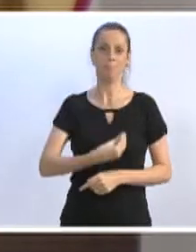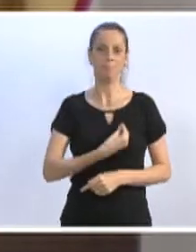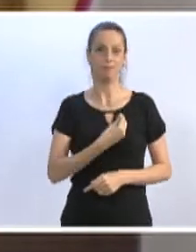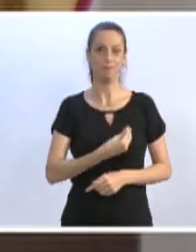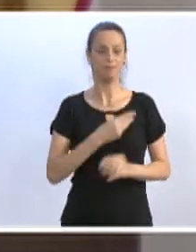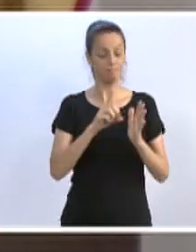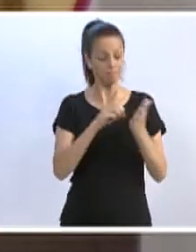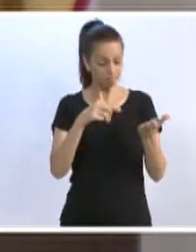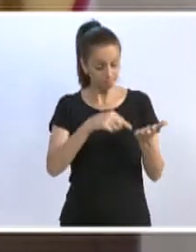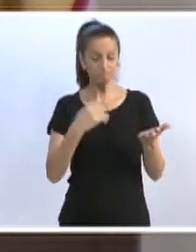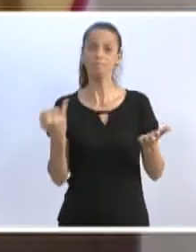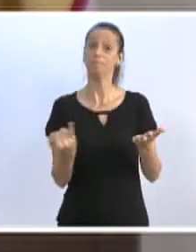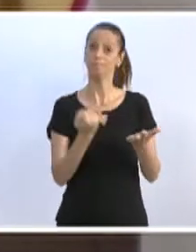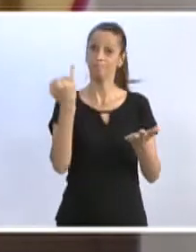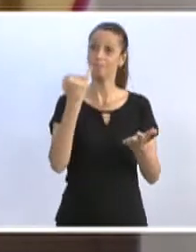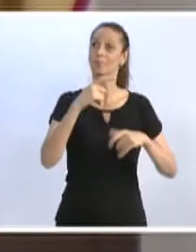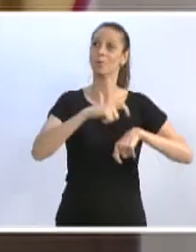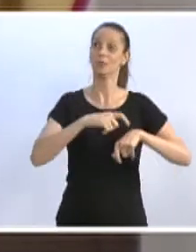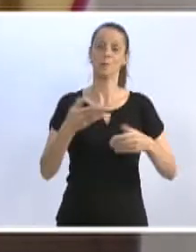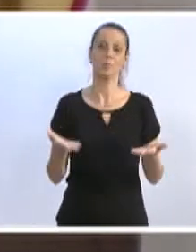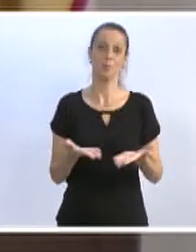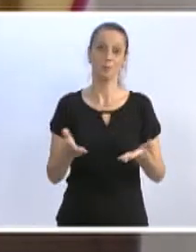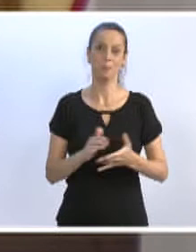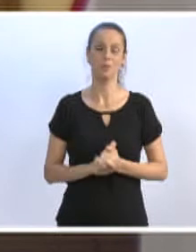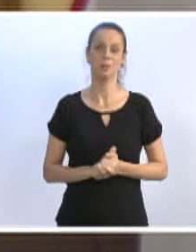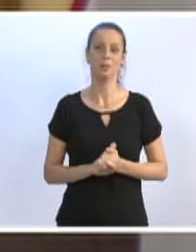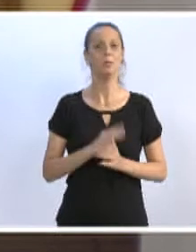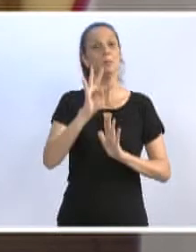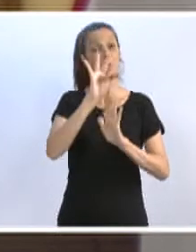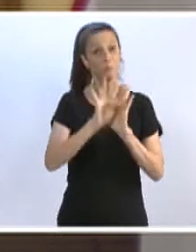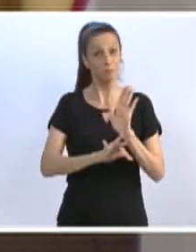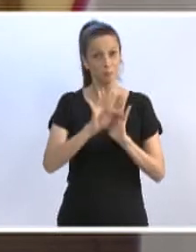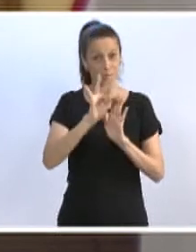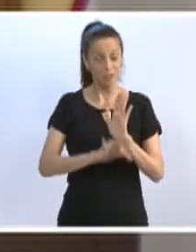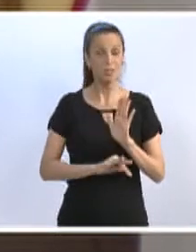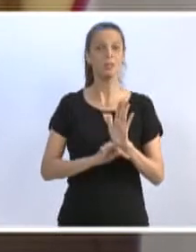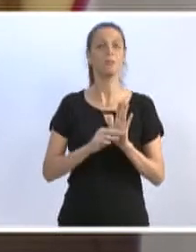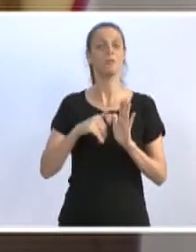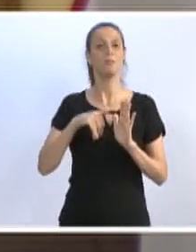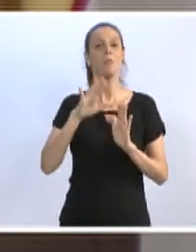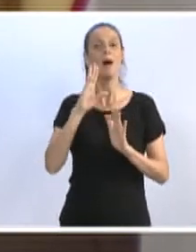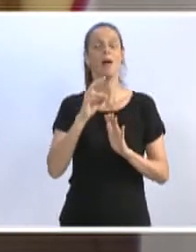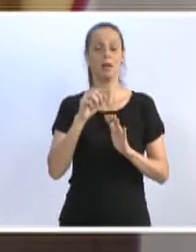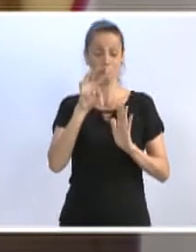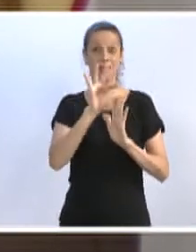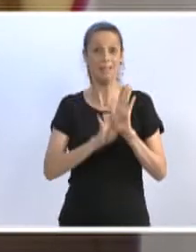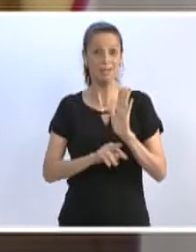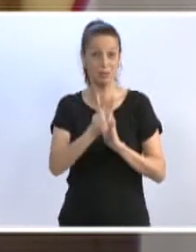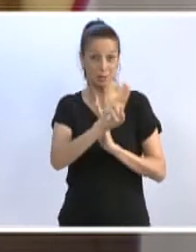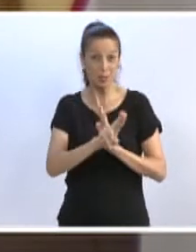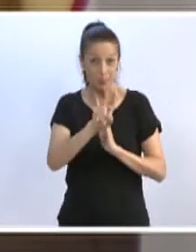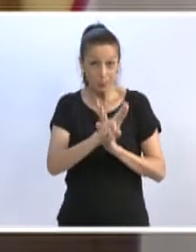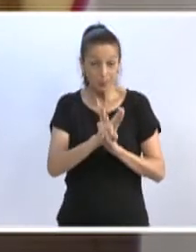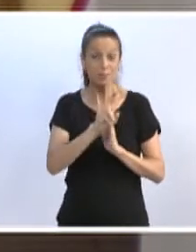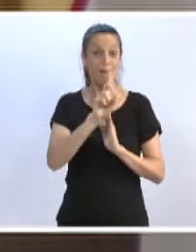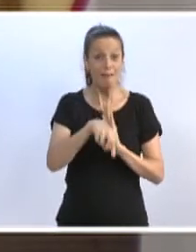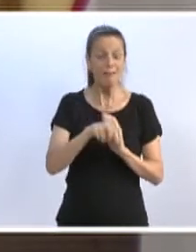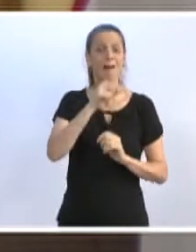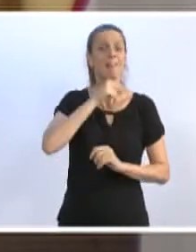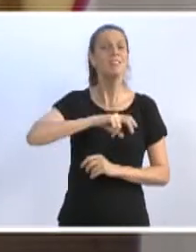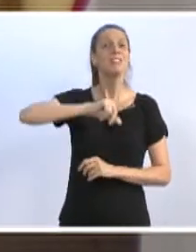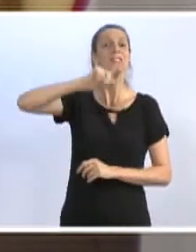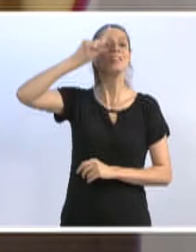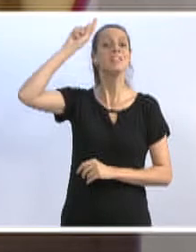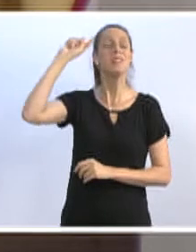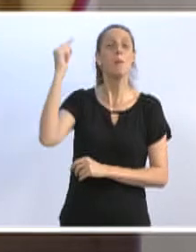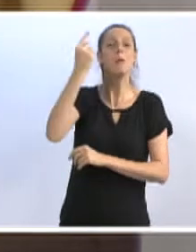da Bíblia para o nosso tempo. Um texto que busco há mais de 3.000 anos atrás. O Decálogo, o primeiro